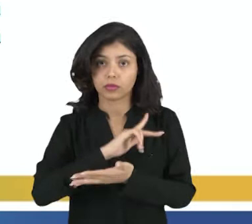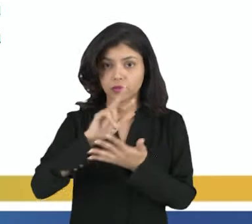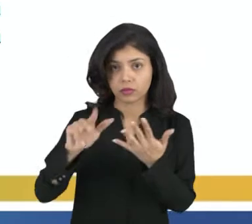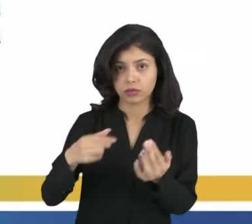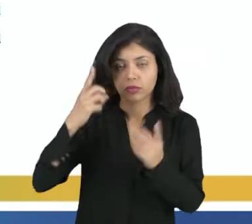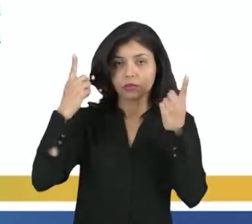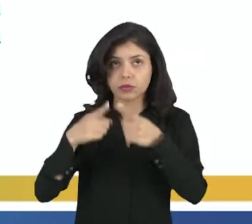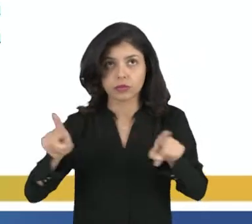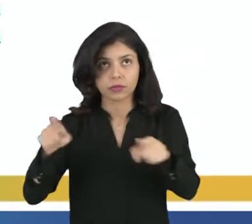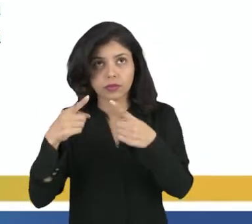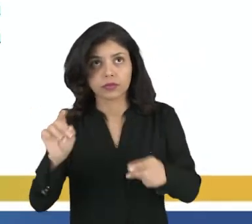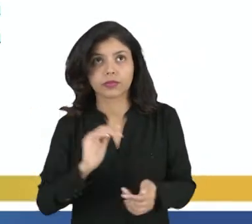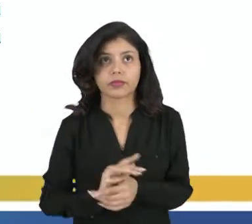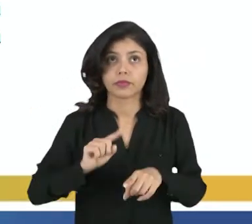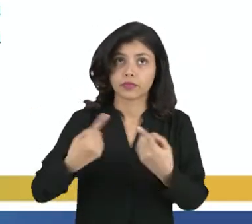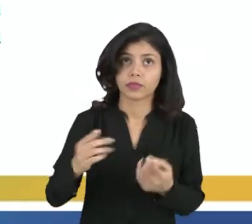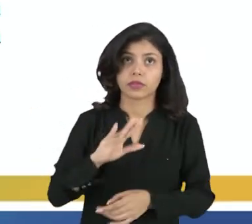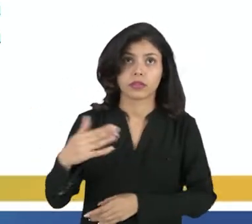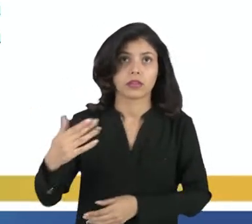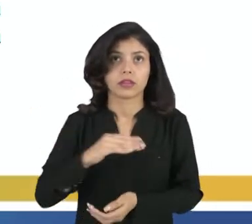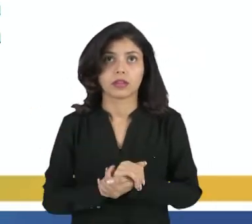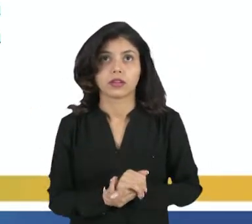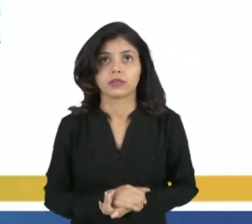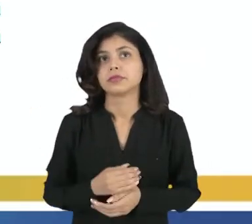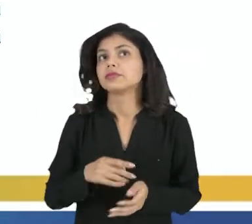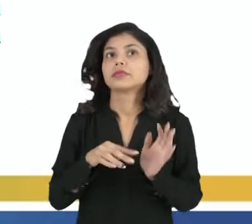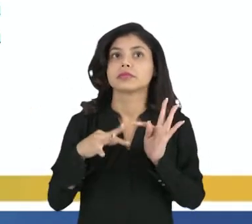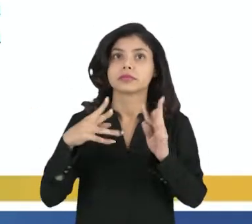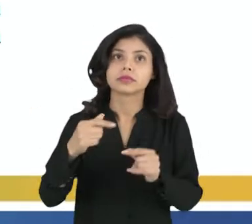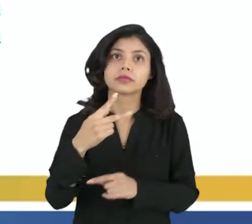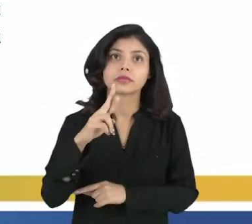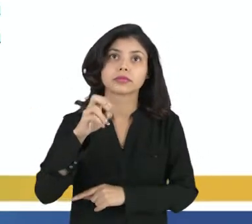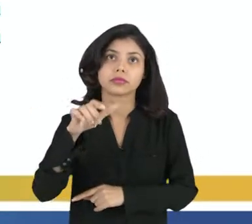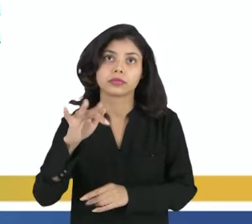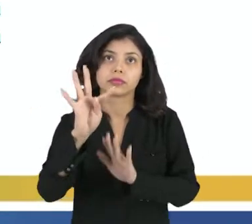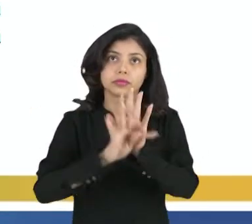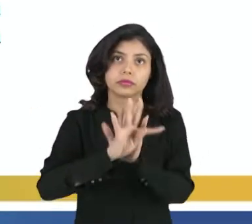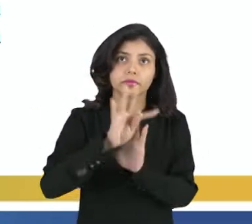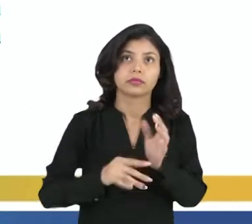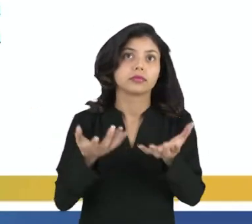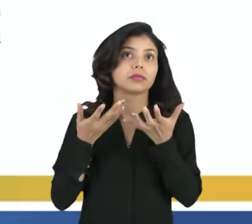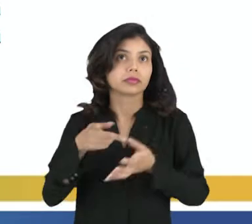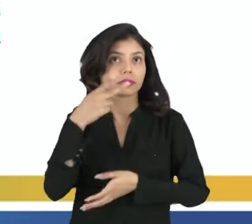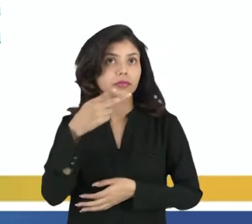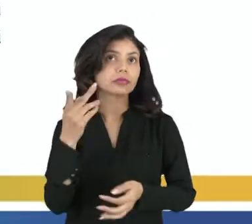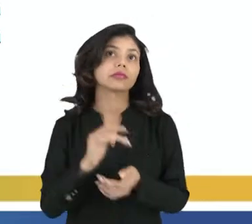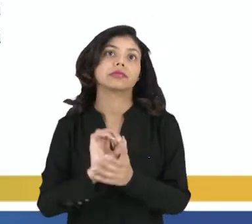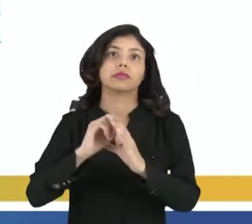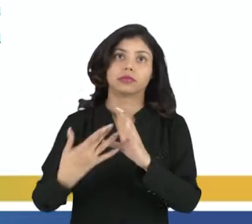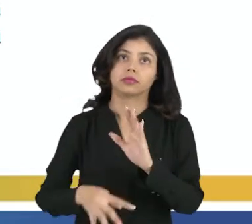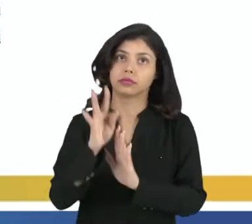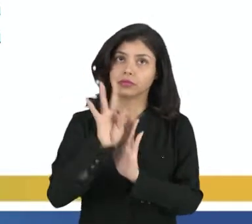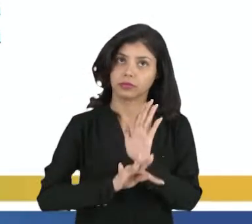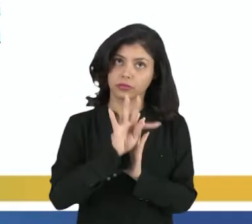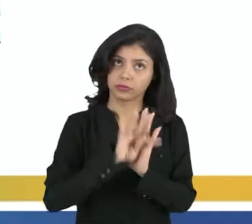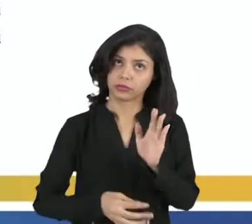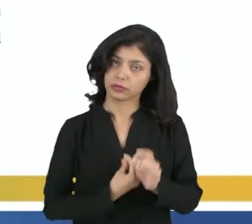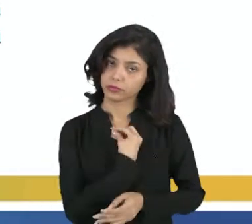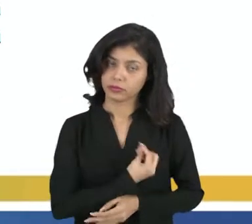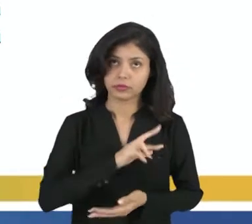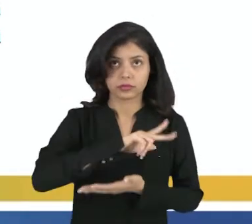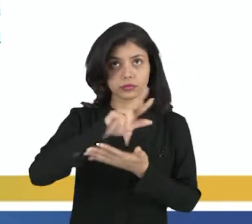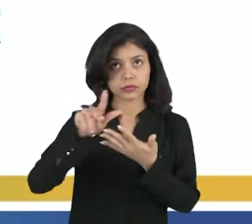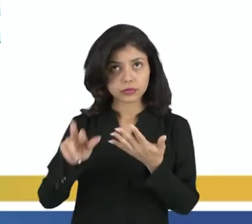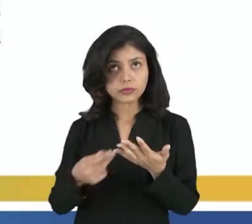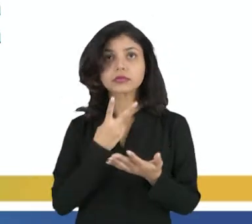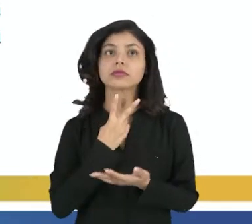de várias melodias. Mas, quando nos referimos à polifonia textual, queremos dizer característica dos textos